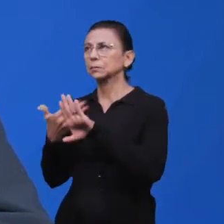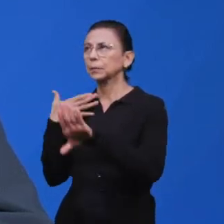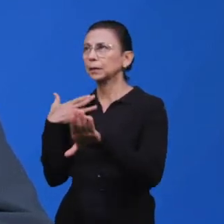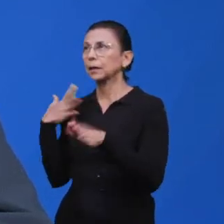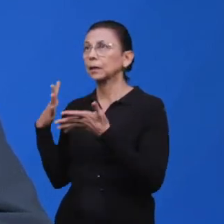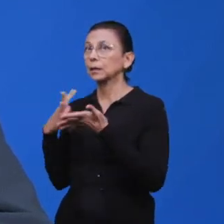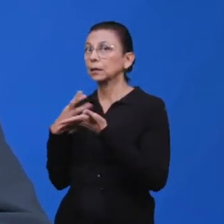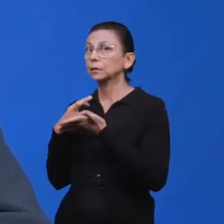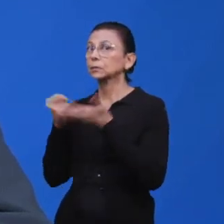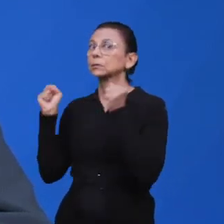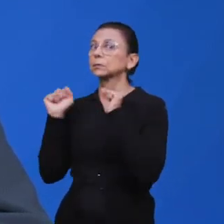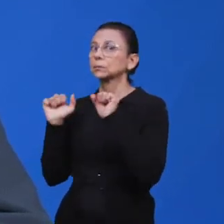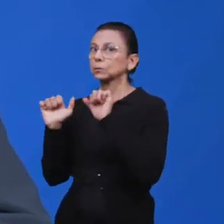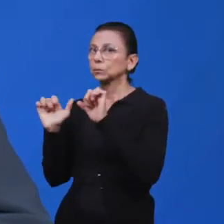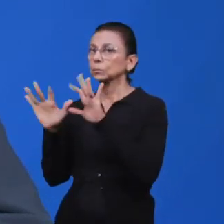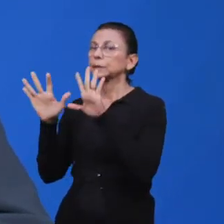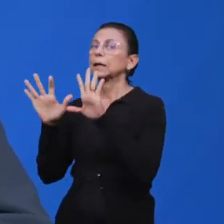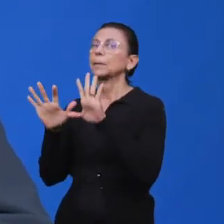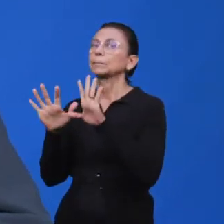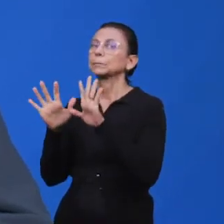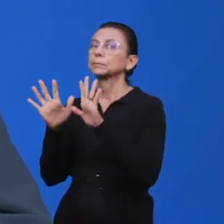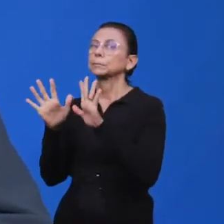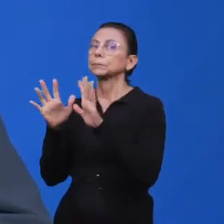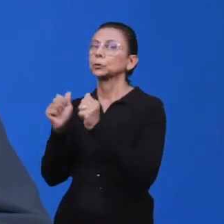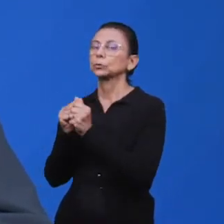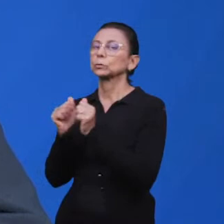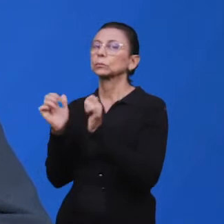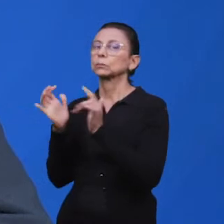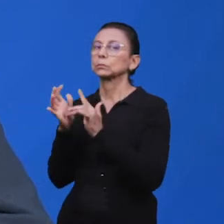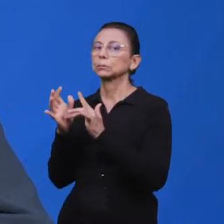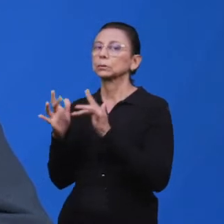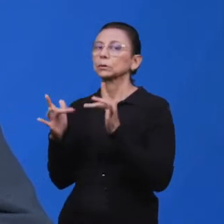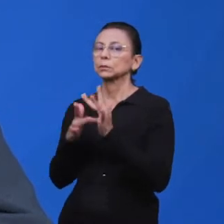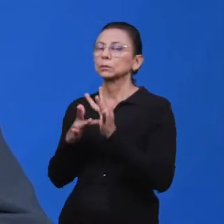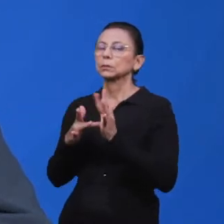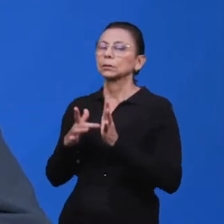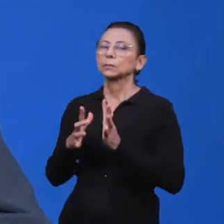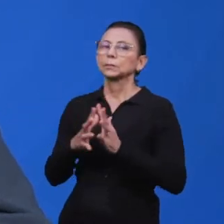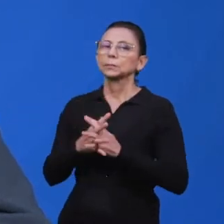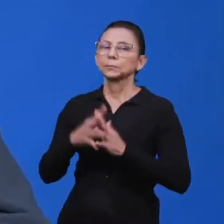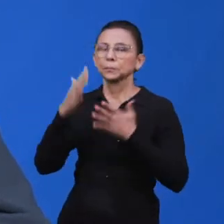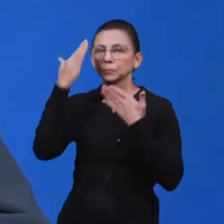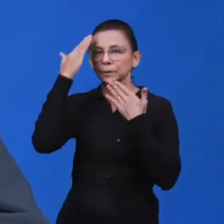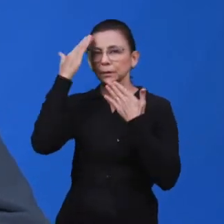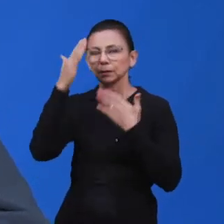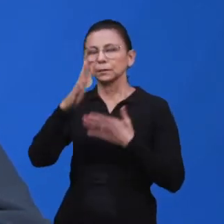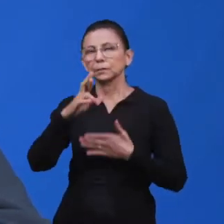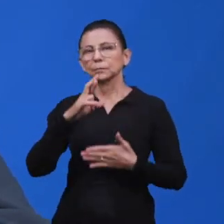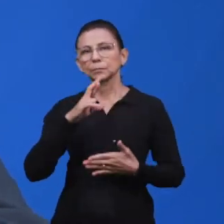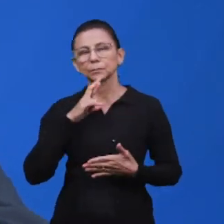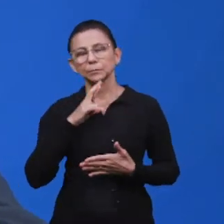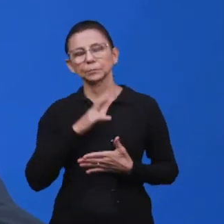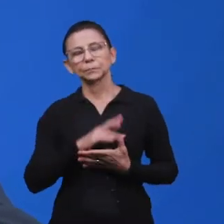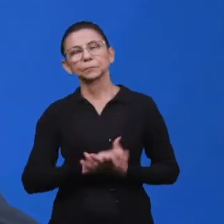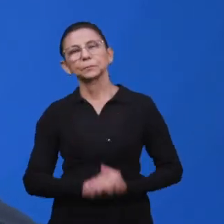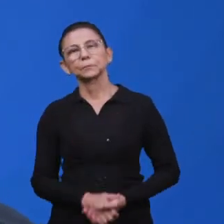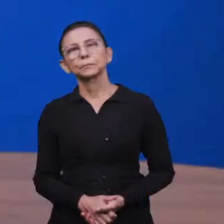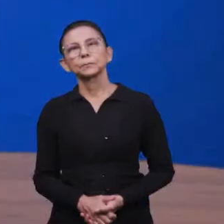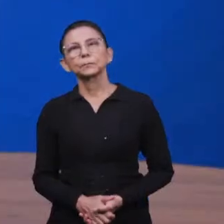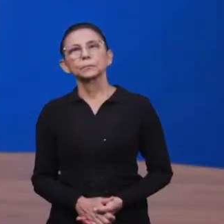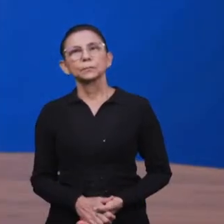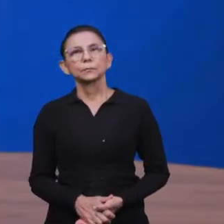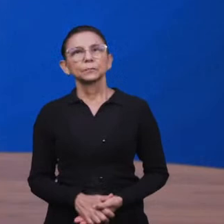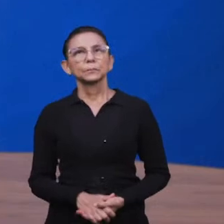essa igreja subirá com o Senhor Jesus. Muito bem colocado na sua resposta. Muito obrigado pela sua participação. Glória a